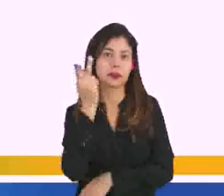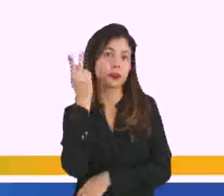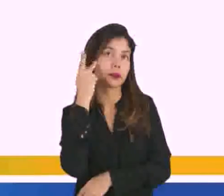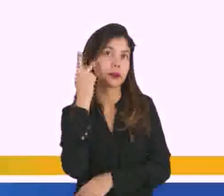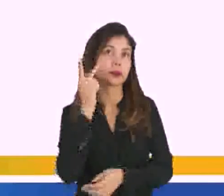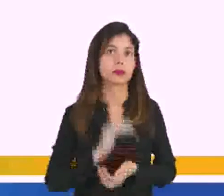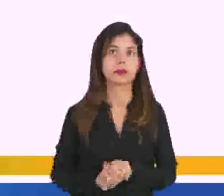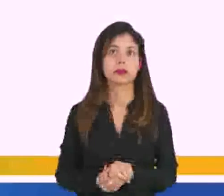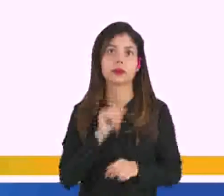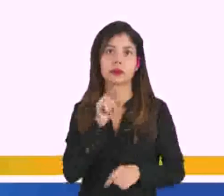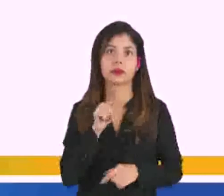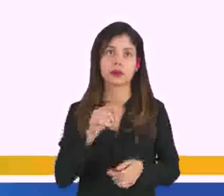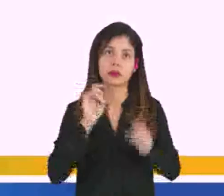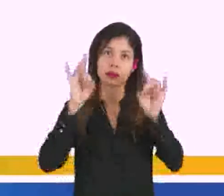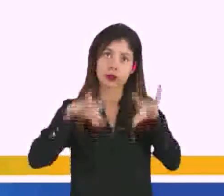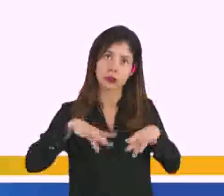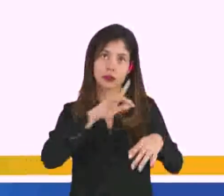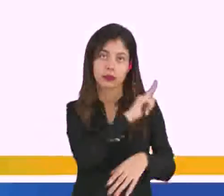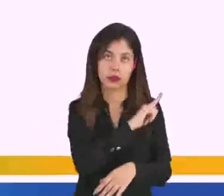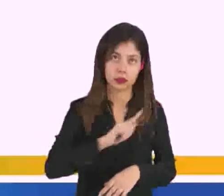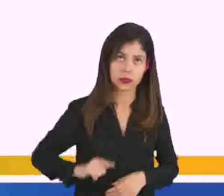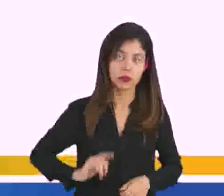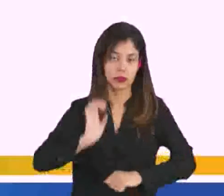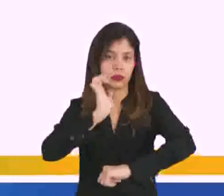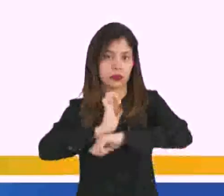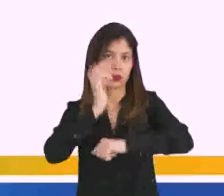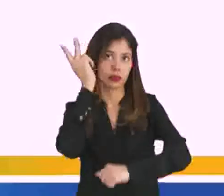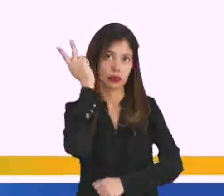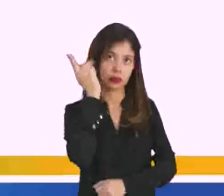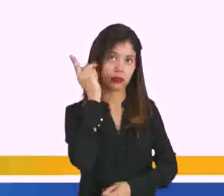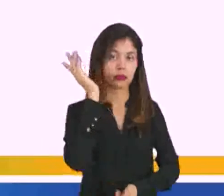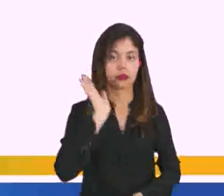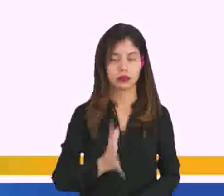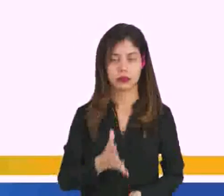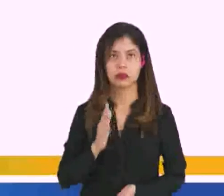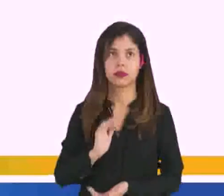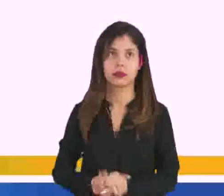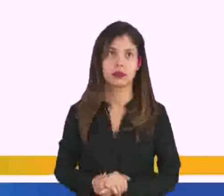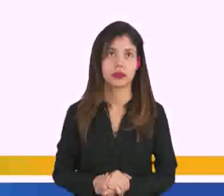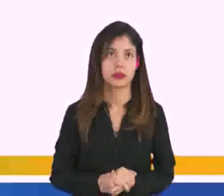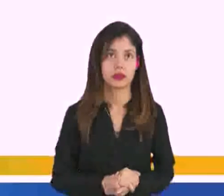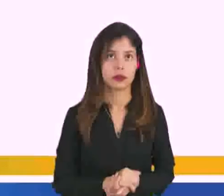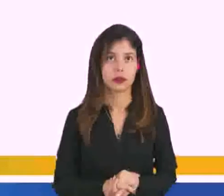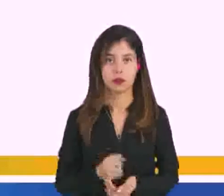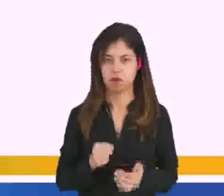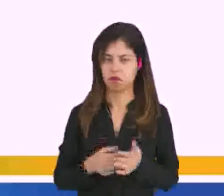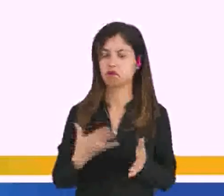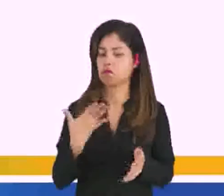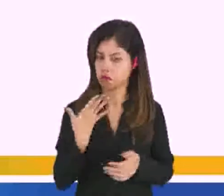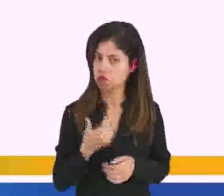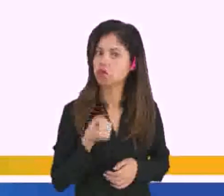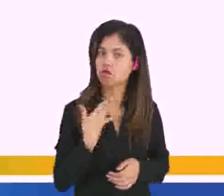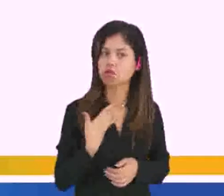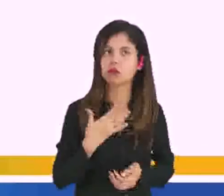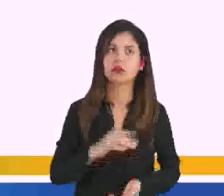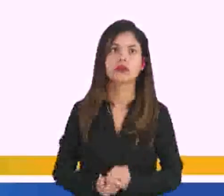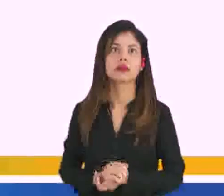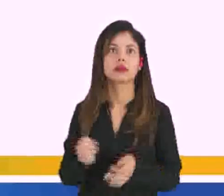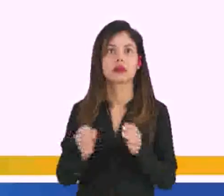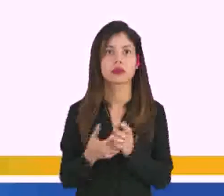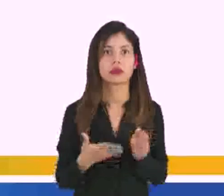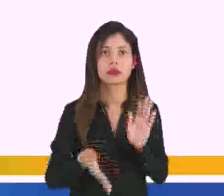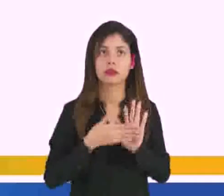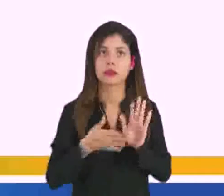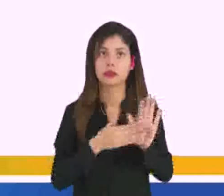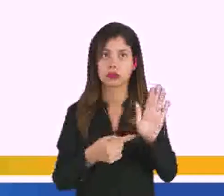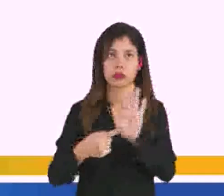era paulista, né? Tendo este último, anteriormente, governado o estado aí de São Paulo com bastante eficiência, o